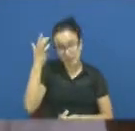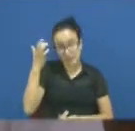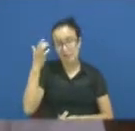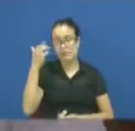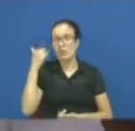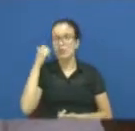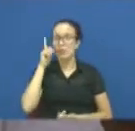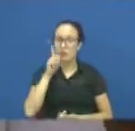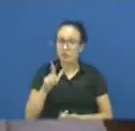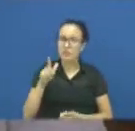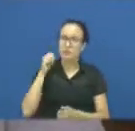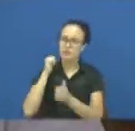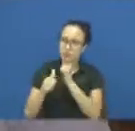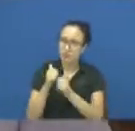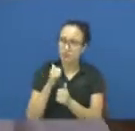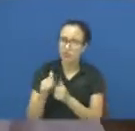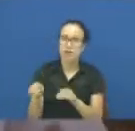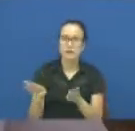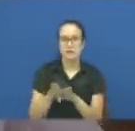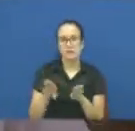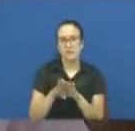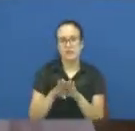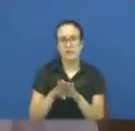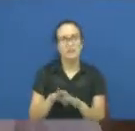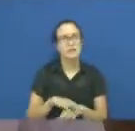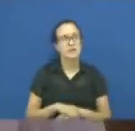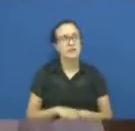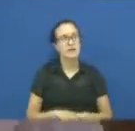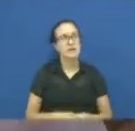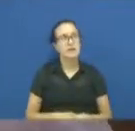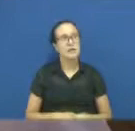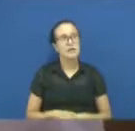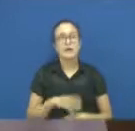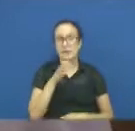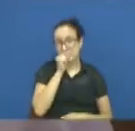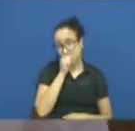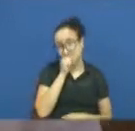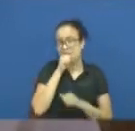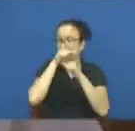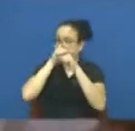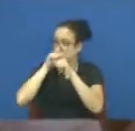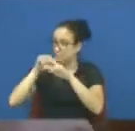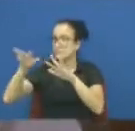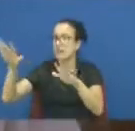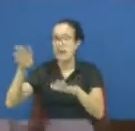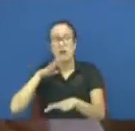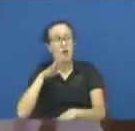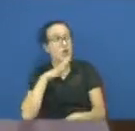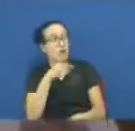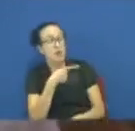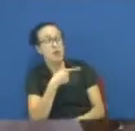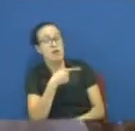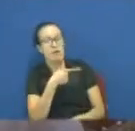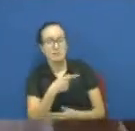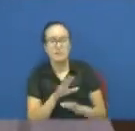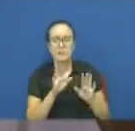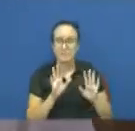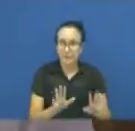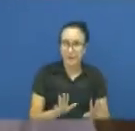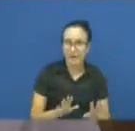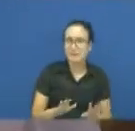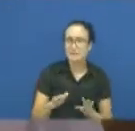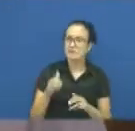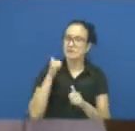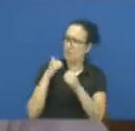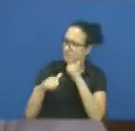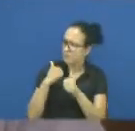joga de novo. Quer dizer, está se difundindo o nome de Limeira, não só por isso, mas porque é um esporte específico e